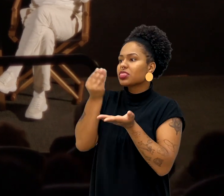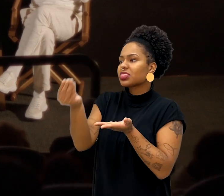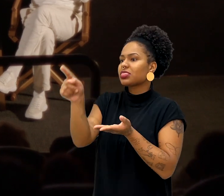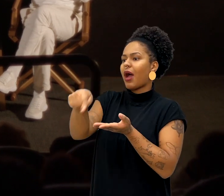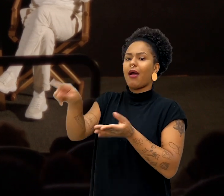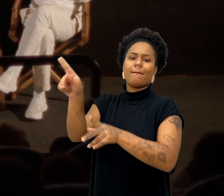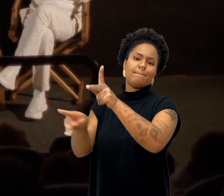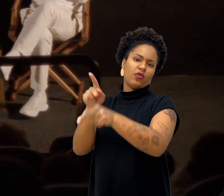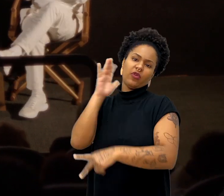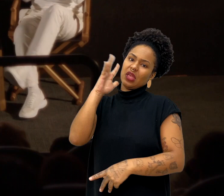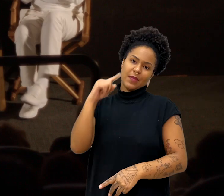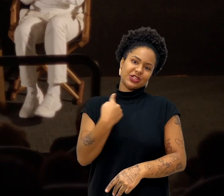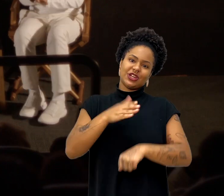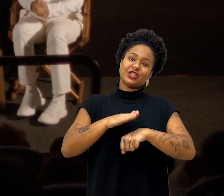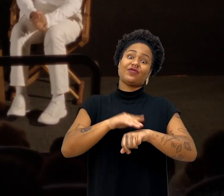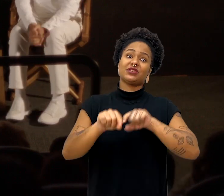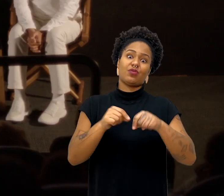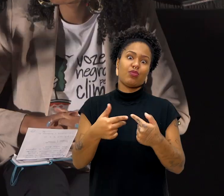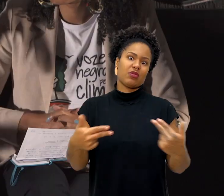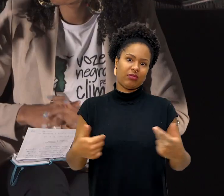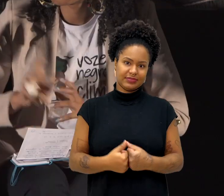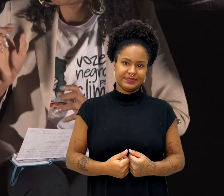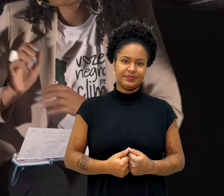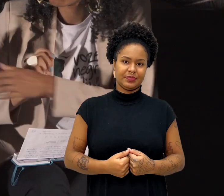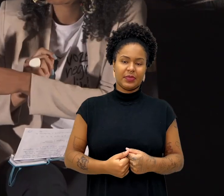povo. Imagina só o que a gente não pode fazer, né?